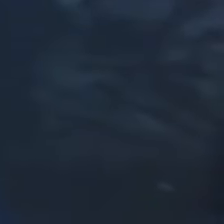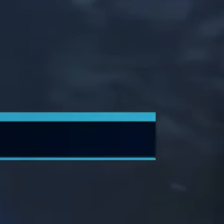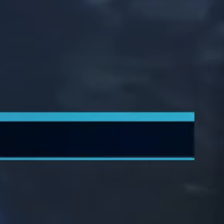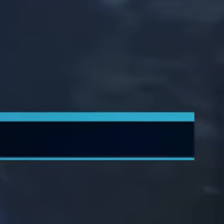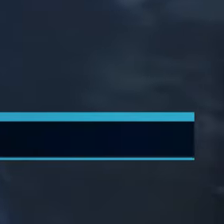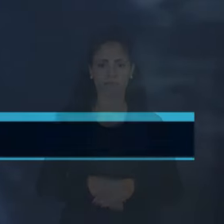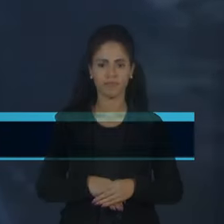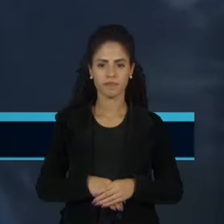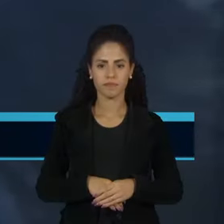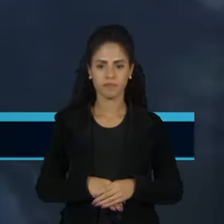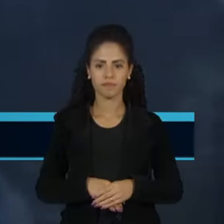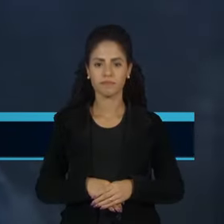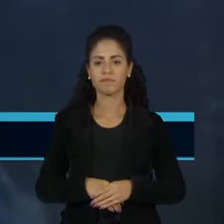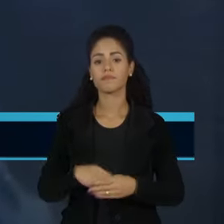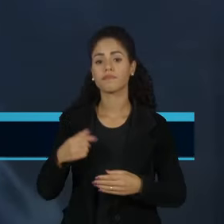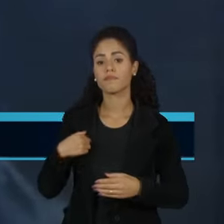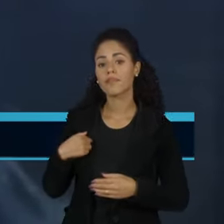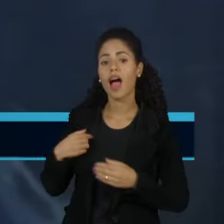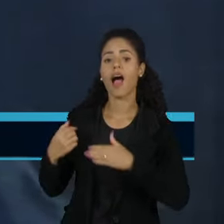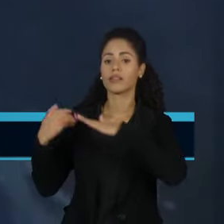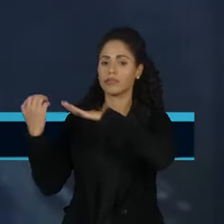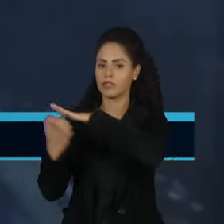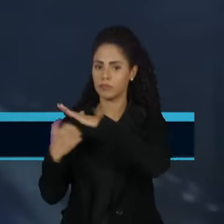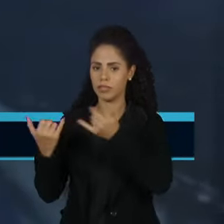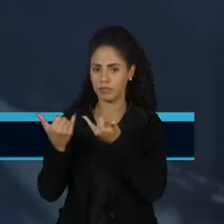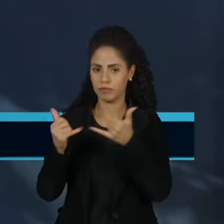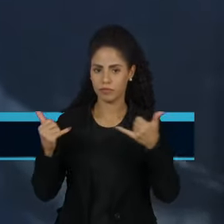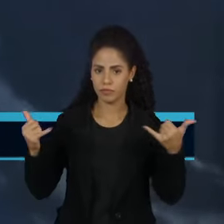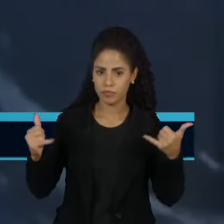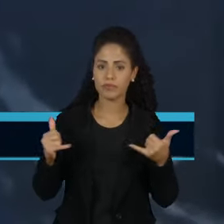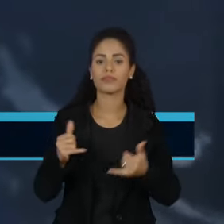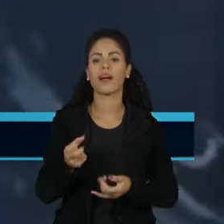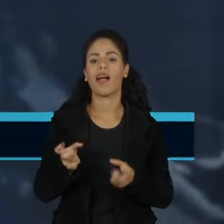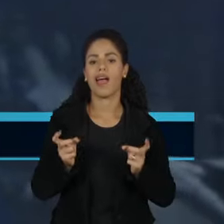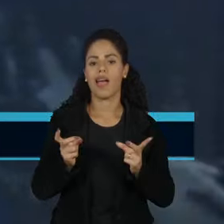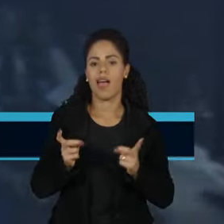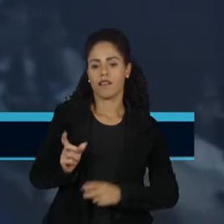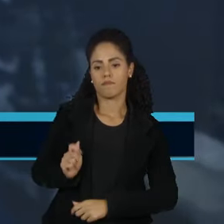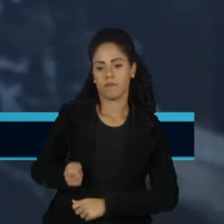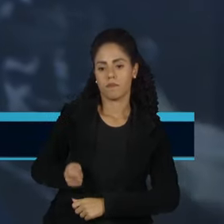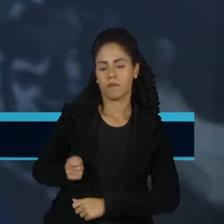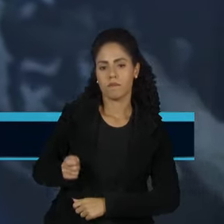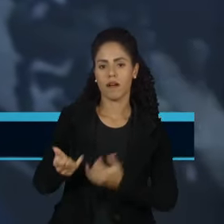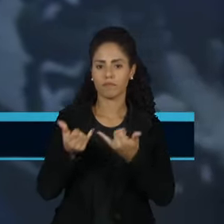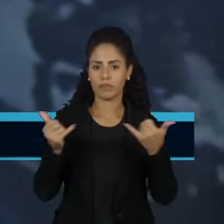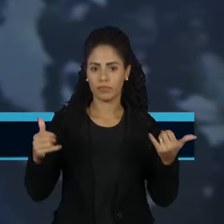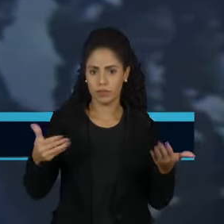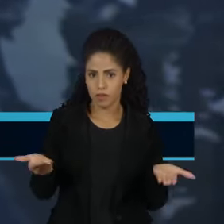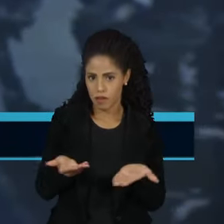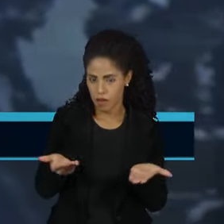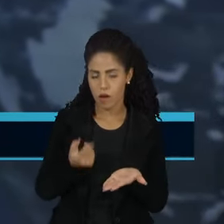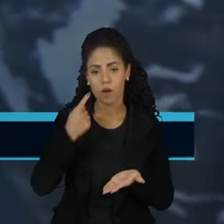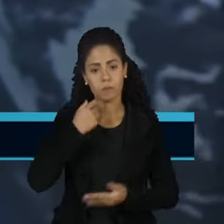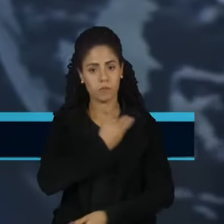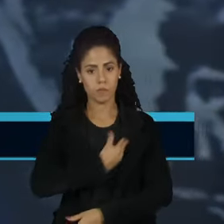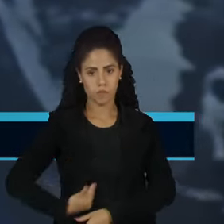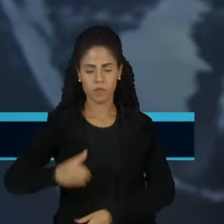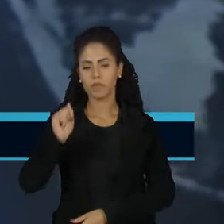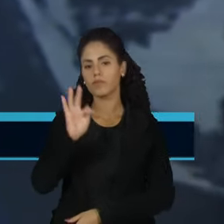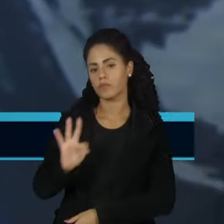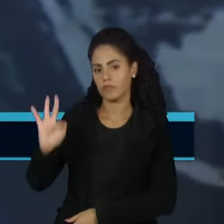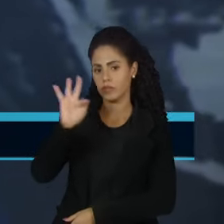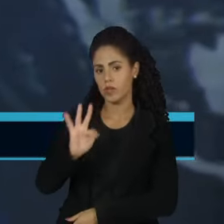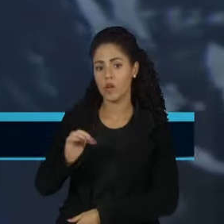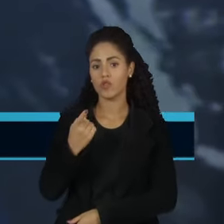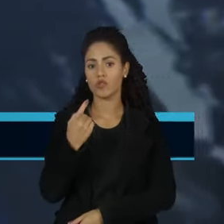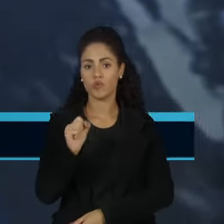A Eletrobras arrematou 4 dos 15 lotes do primeiro leilão de transmissão de energia do ano. O governo federal garantiu mais